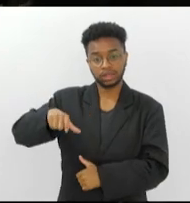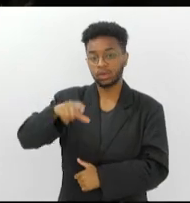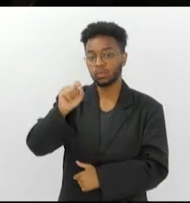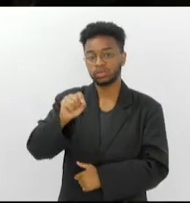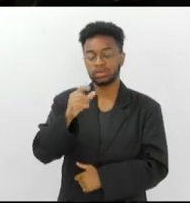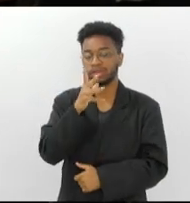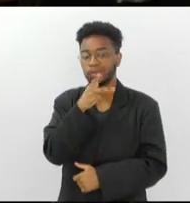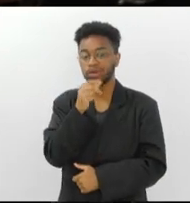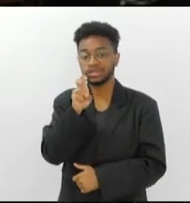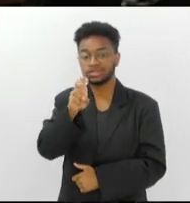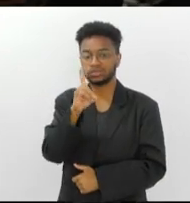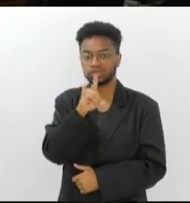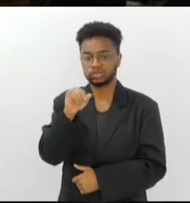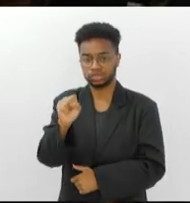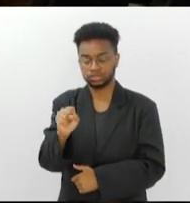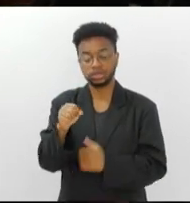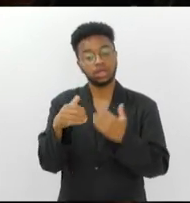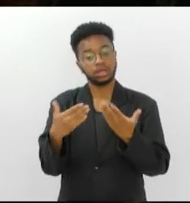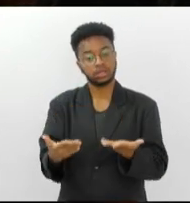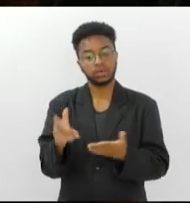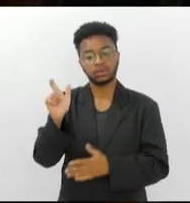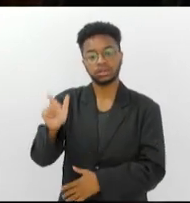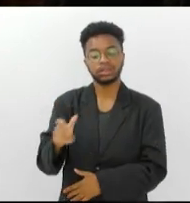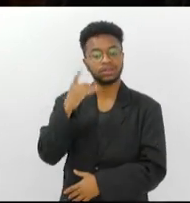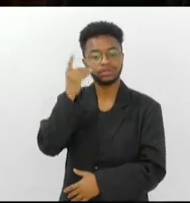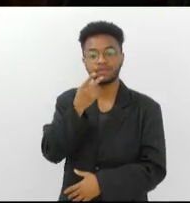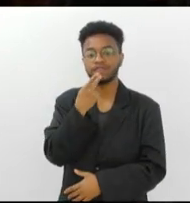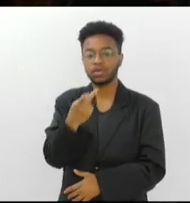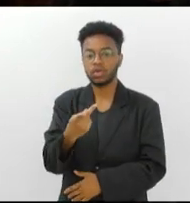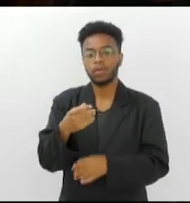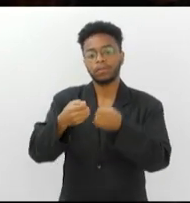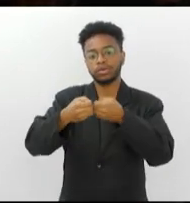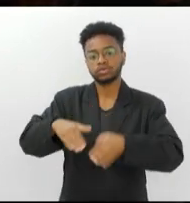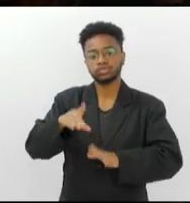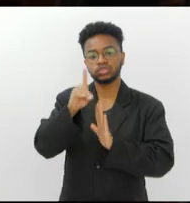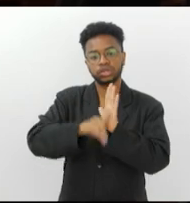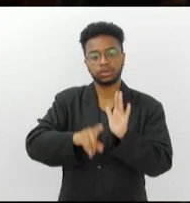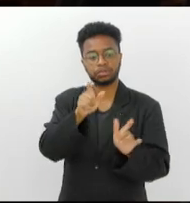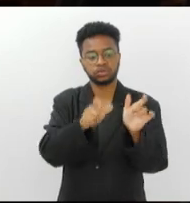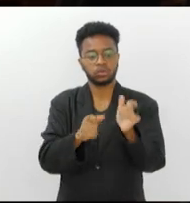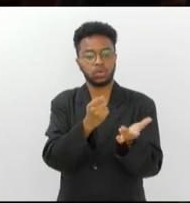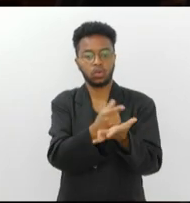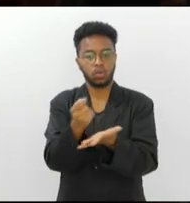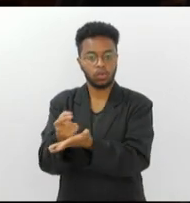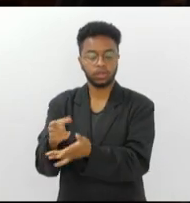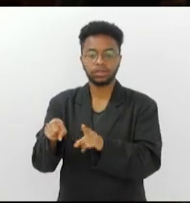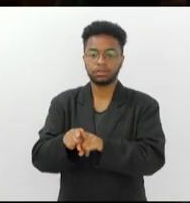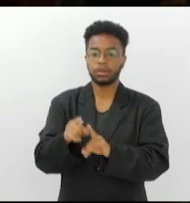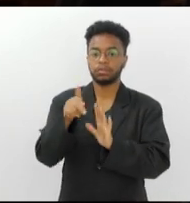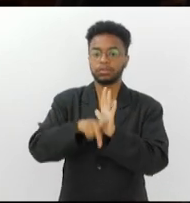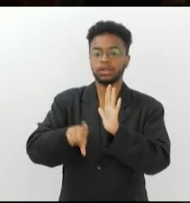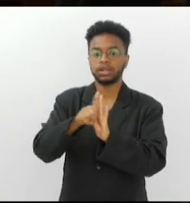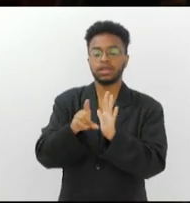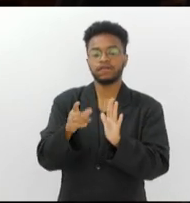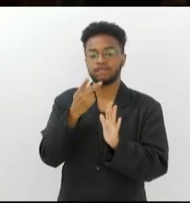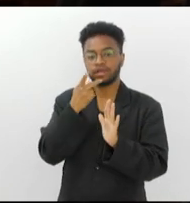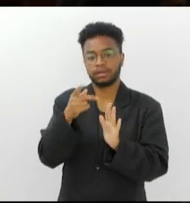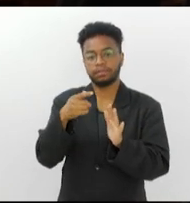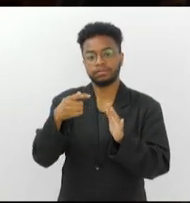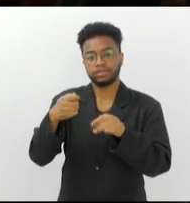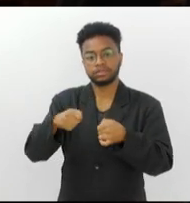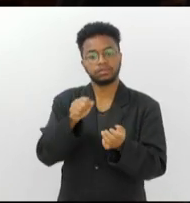de 5 dias úteis, o que, segundo o parlamentar, fere o direito do consumidor. O texto do projeto também prevê multa caso a